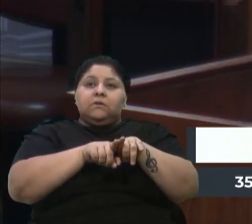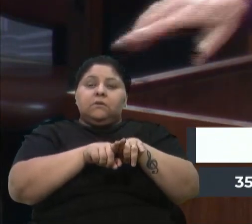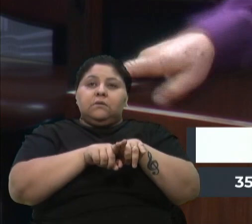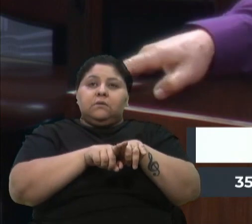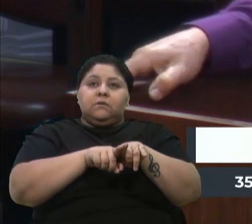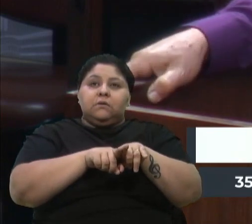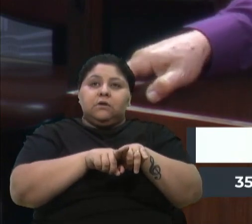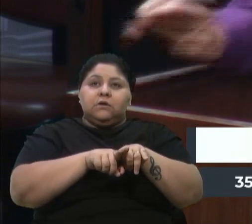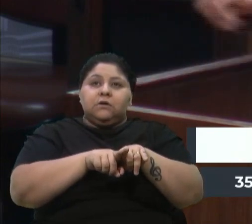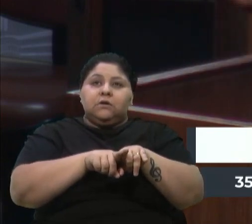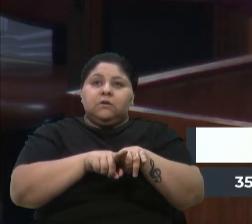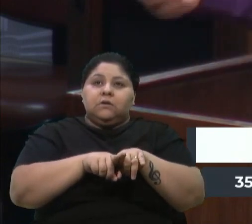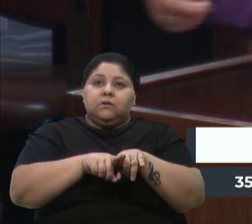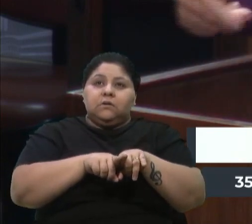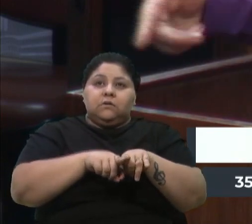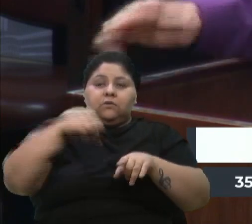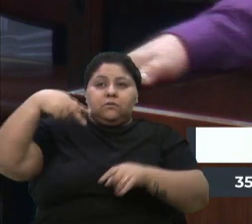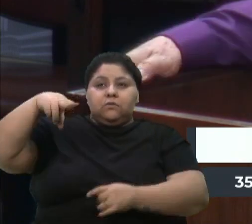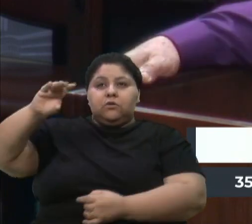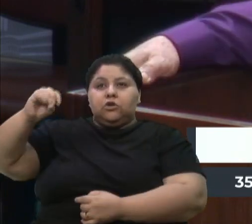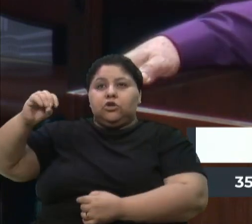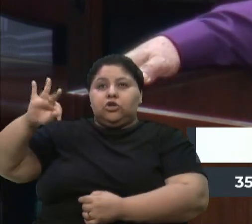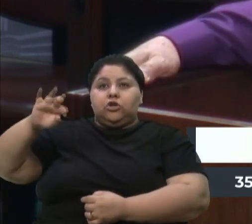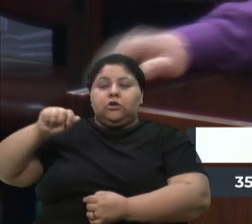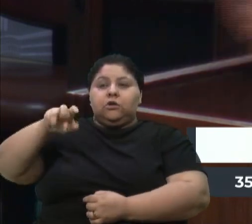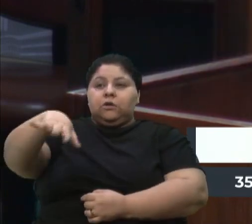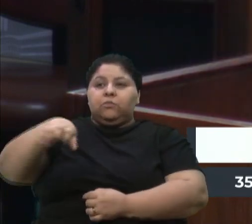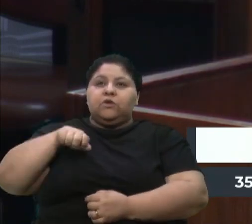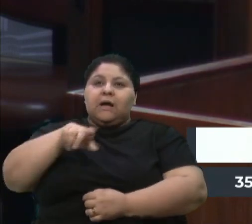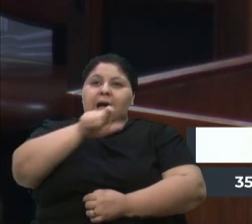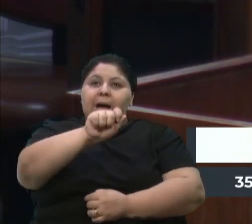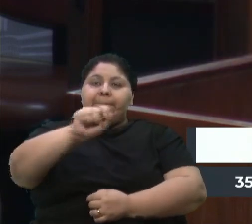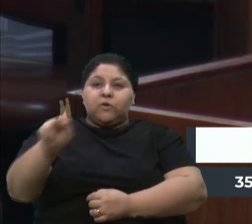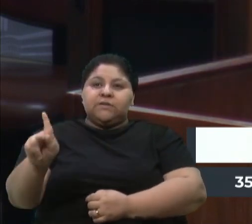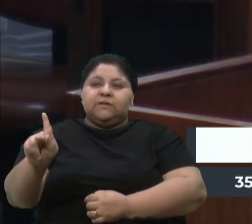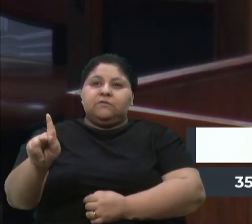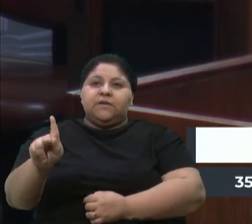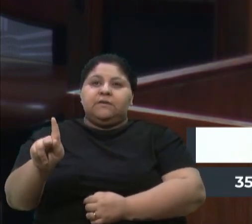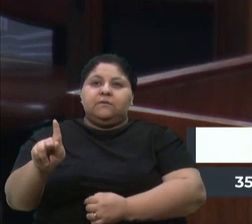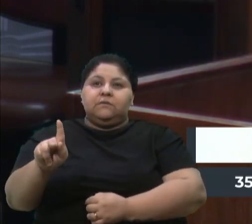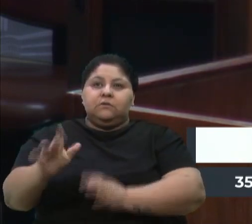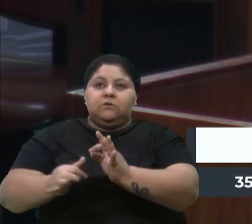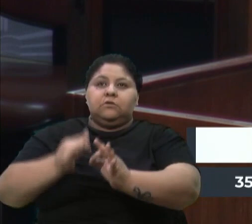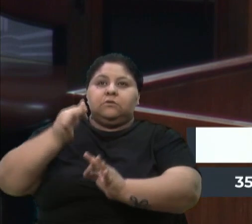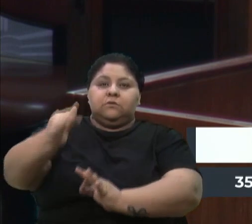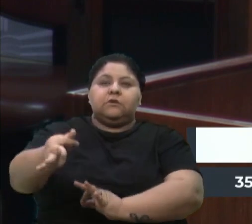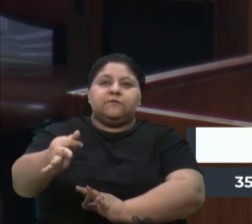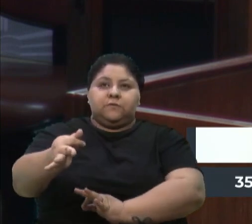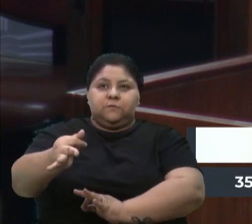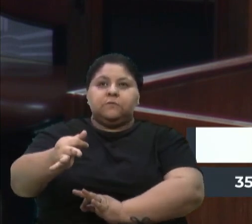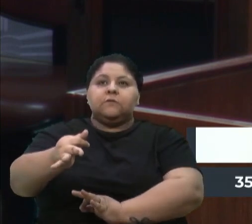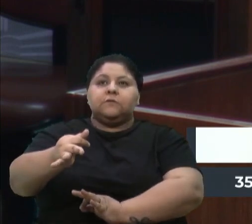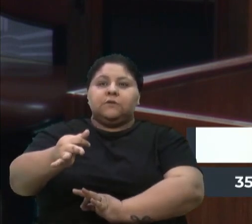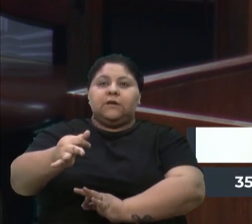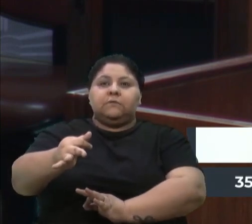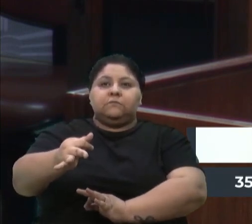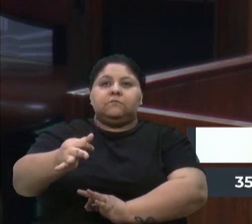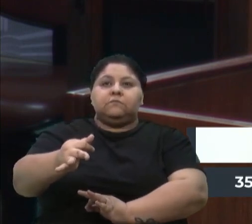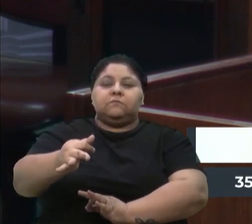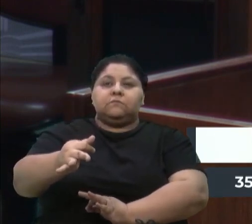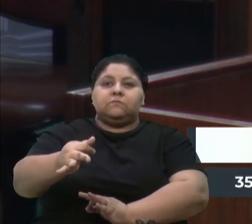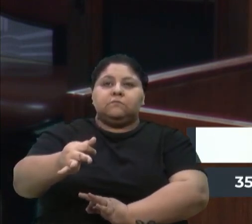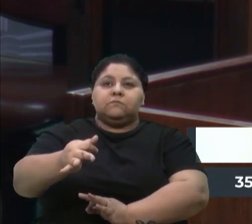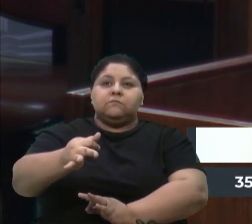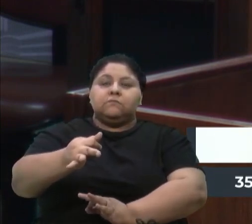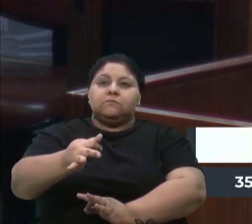buscar aposentadoria ali na frente de algum membro. Então, por isso que foi criado esses critérios,